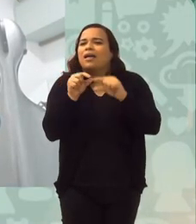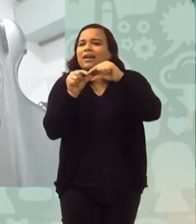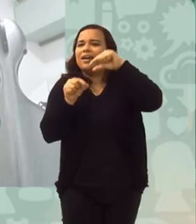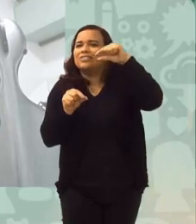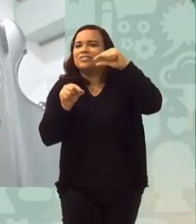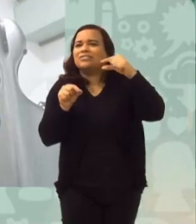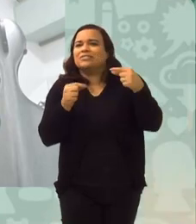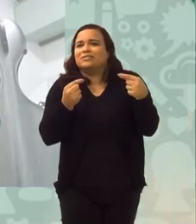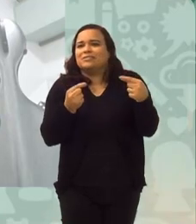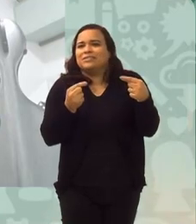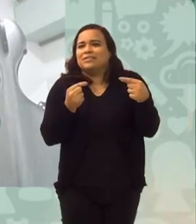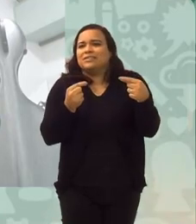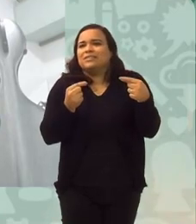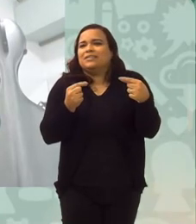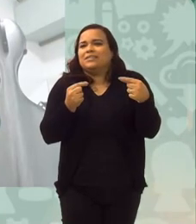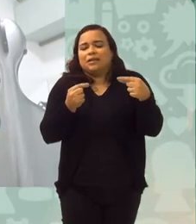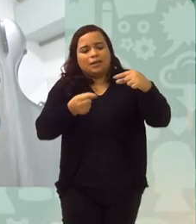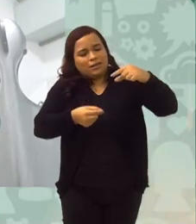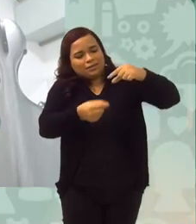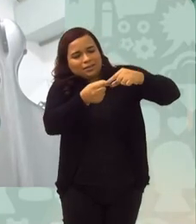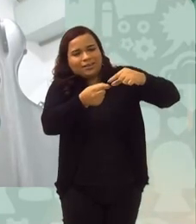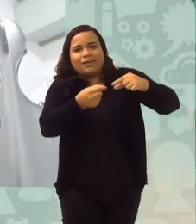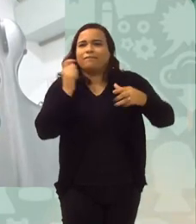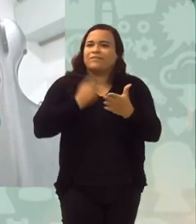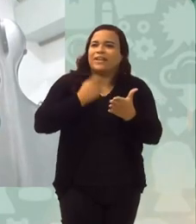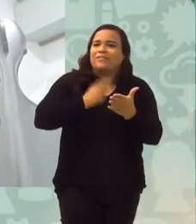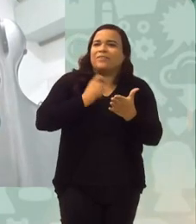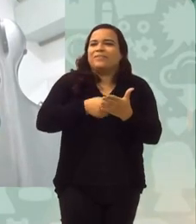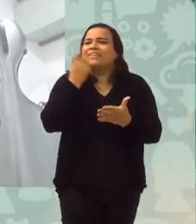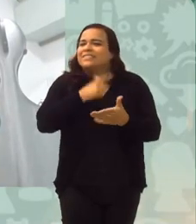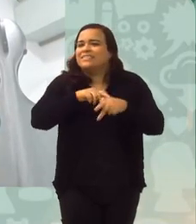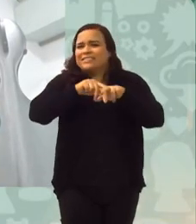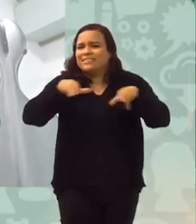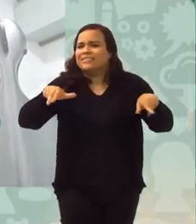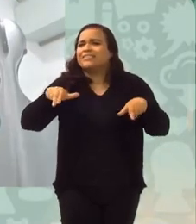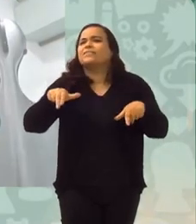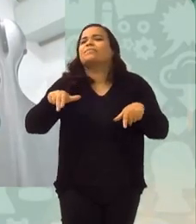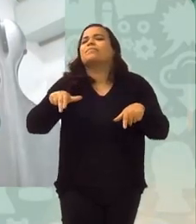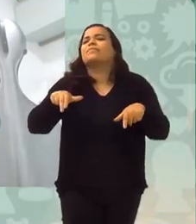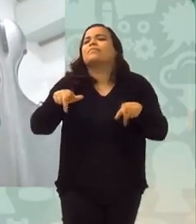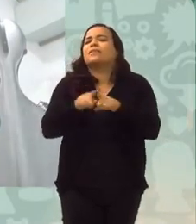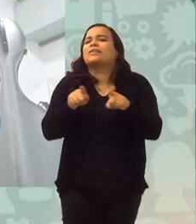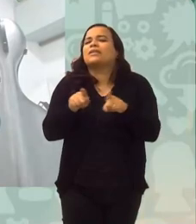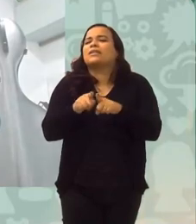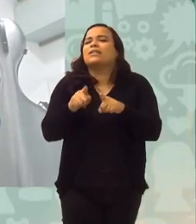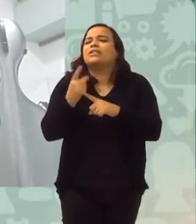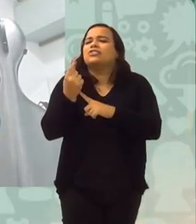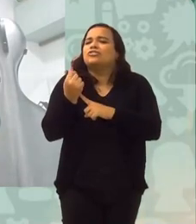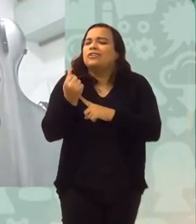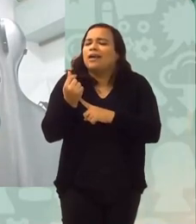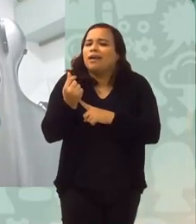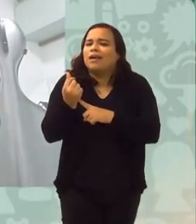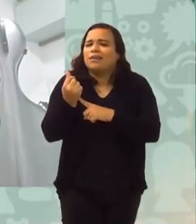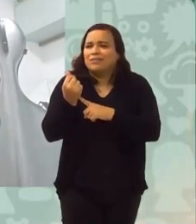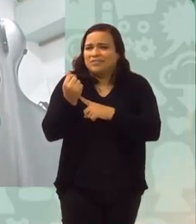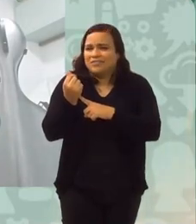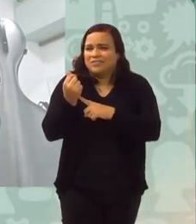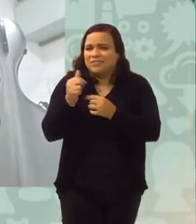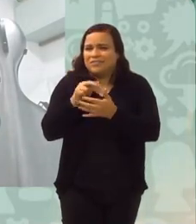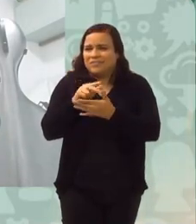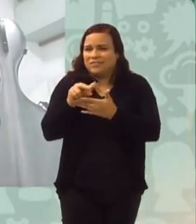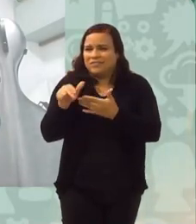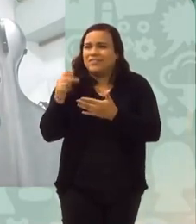fósforo e palito de picolé. Se bem que caixinha de fósforo não é fácil de achar em casa, nem fora, né? Mas, enfim, eles conseguiram.